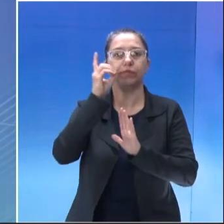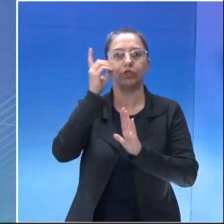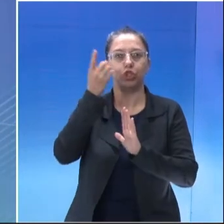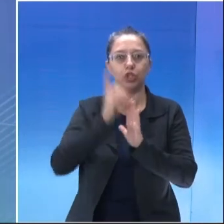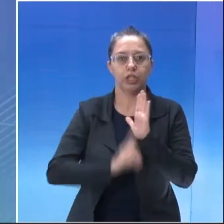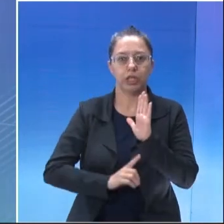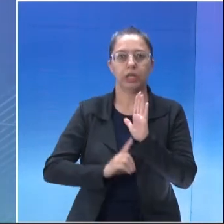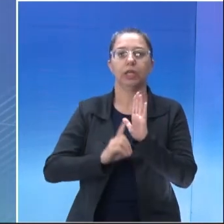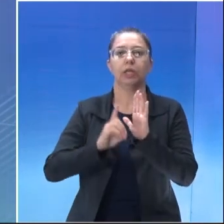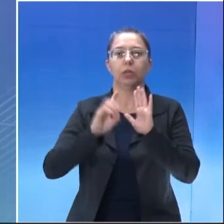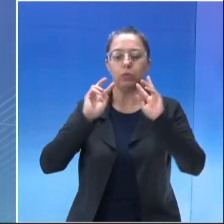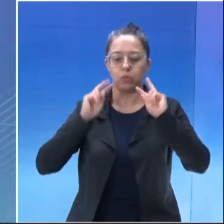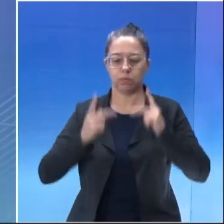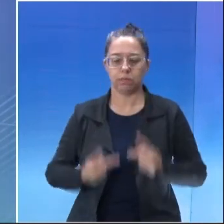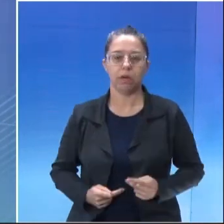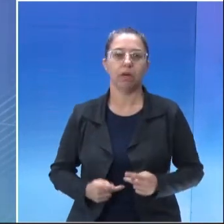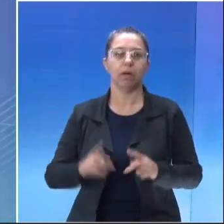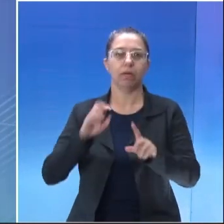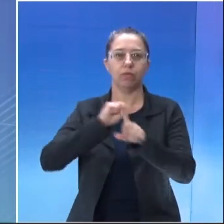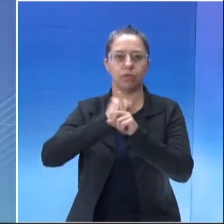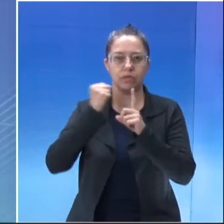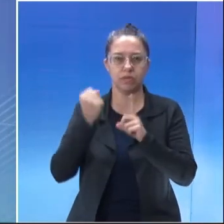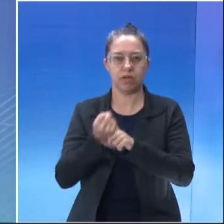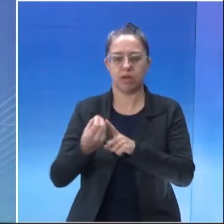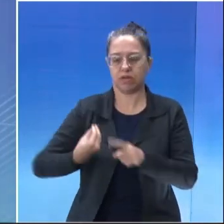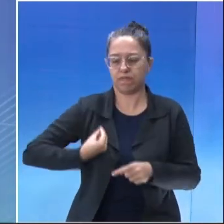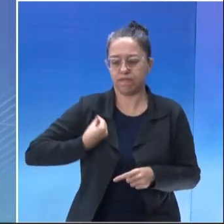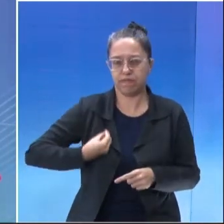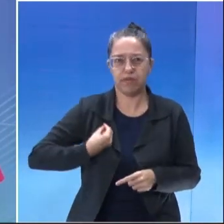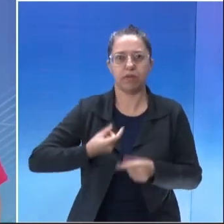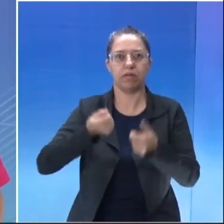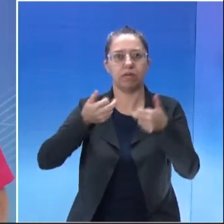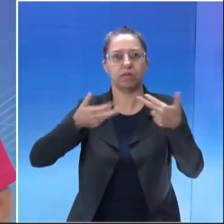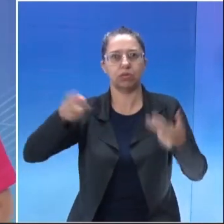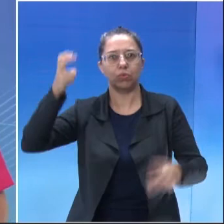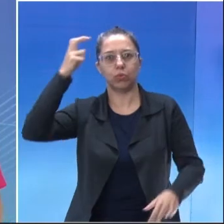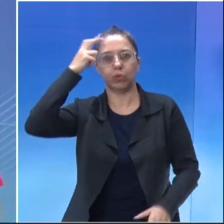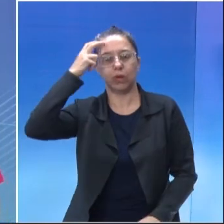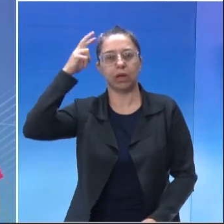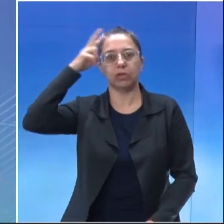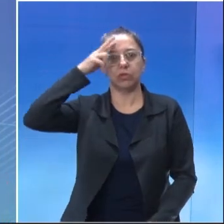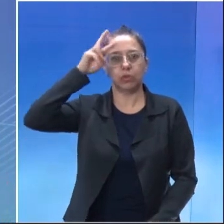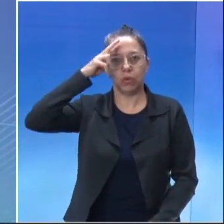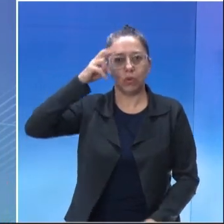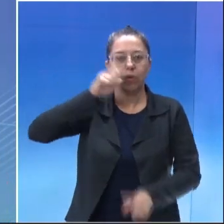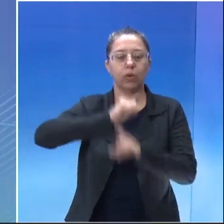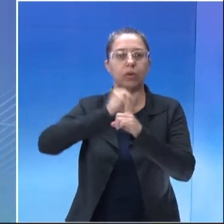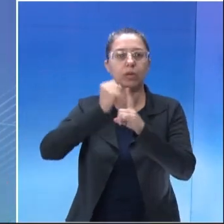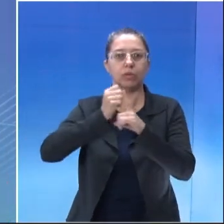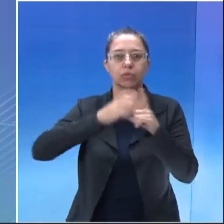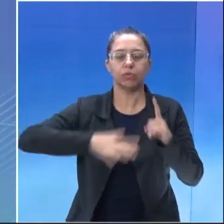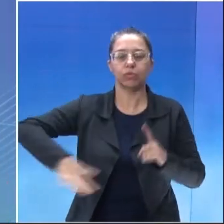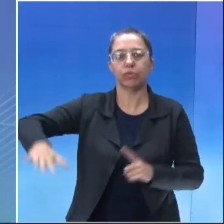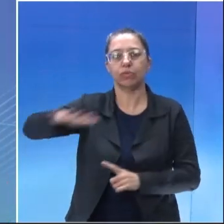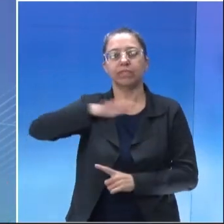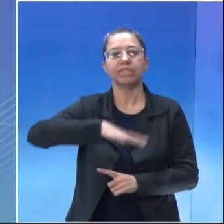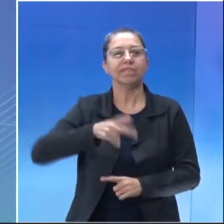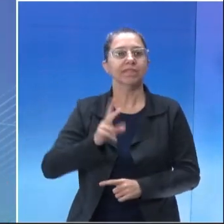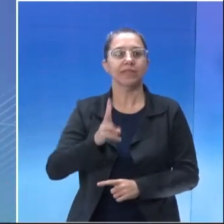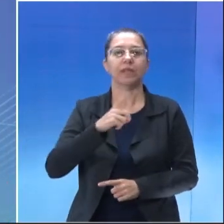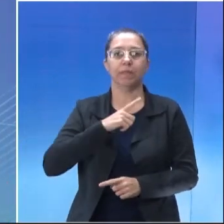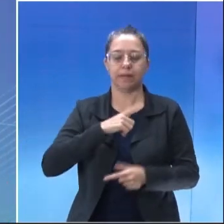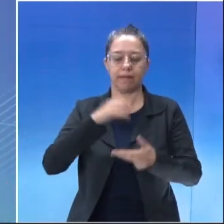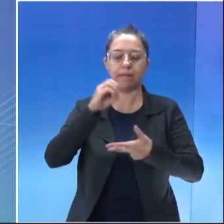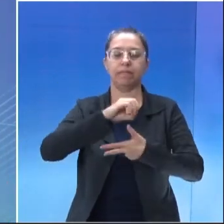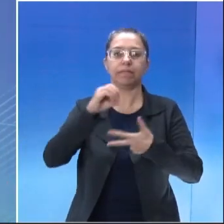humanos, os direitos sociais, direitos de vida, questões culturais, históricas da sociedade, gente, é cobrado no Enem. Eu